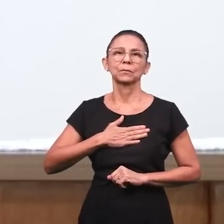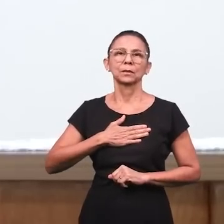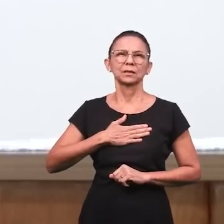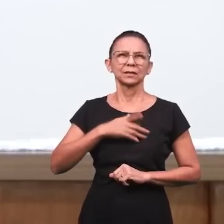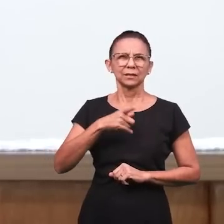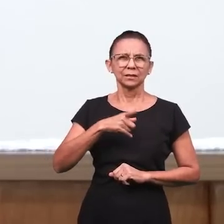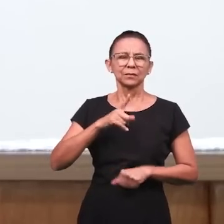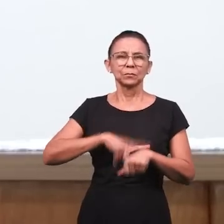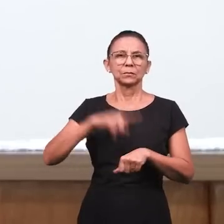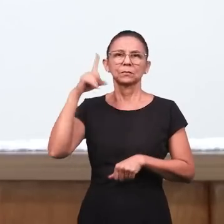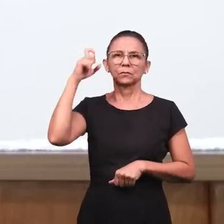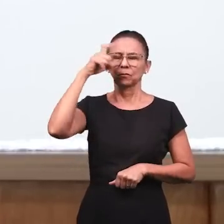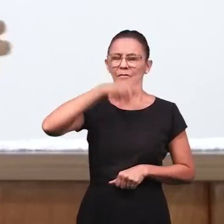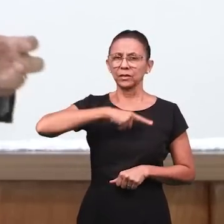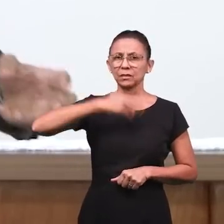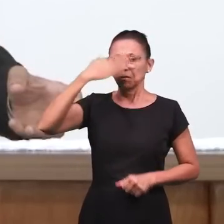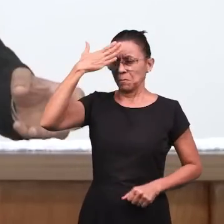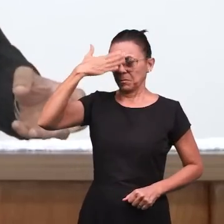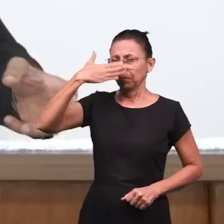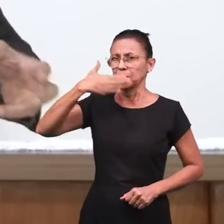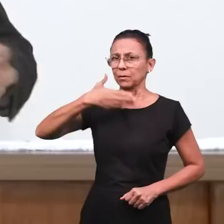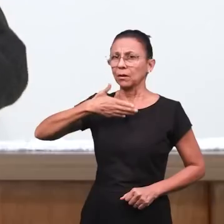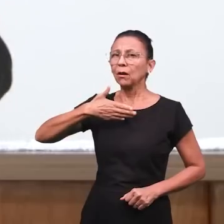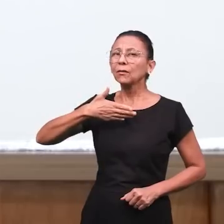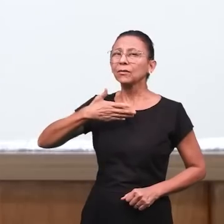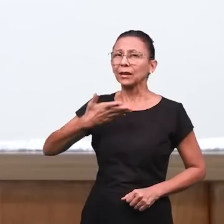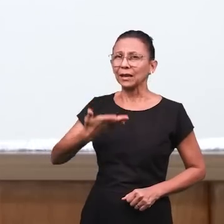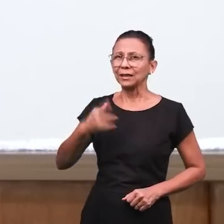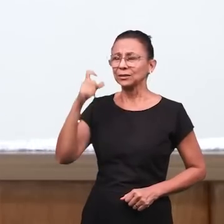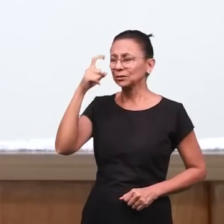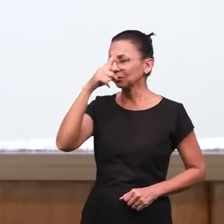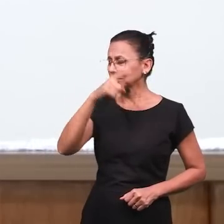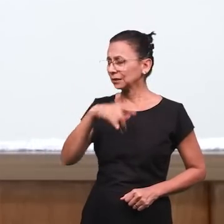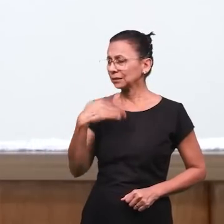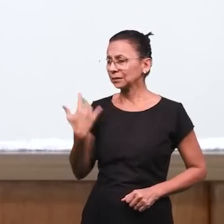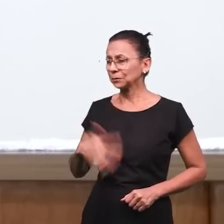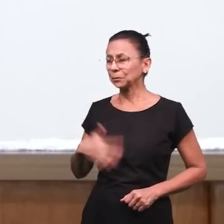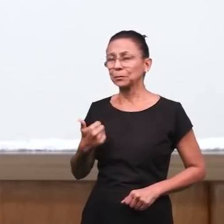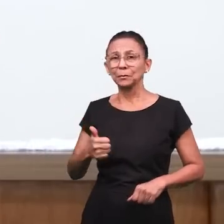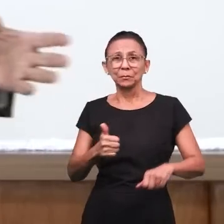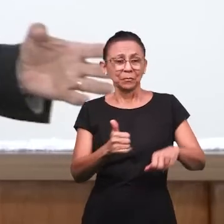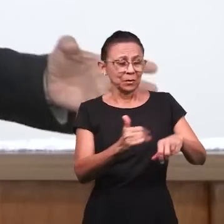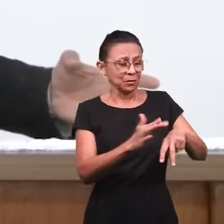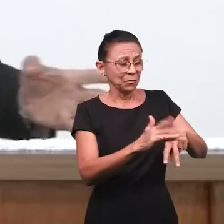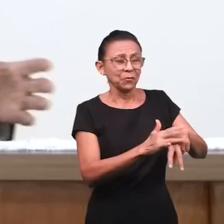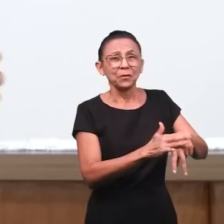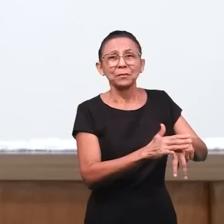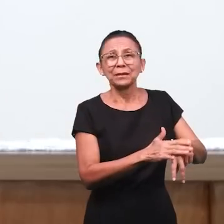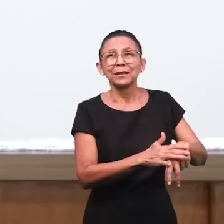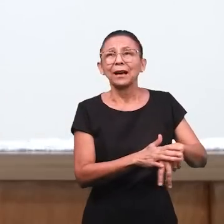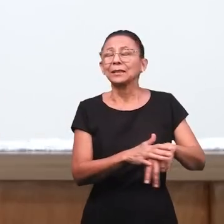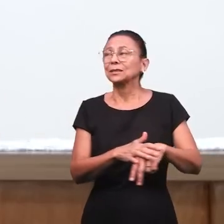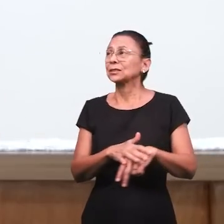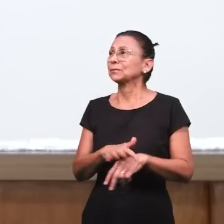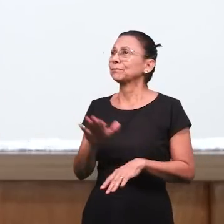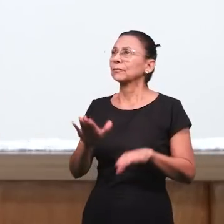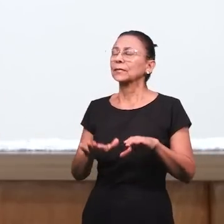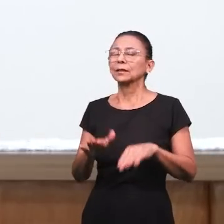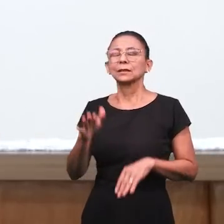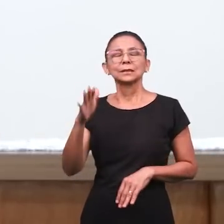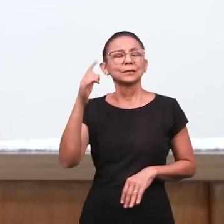grande prova, de uma grande luta, de um momento difícil que você está passando, uma enfermidade, e você às